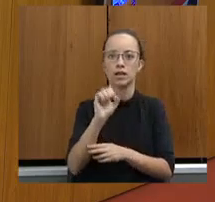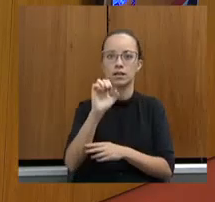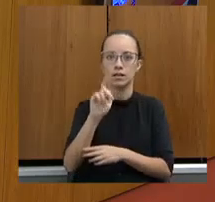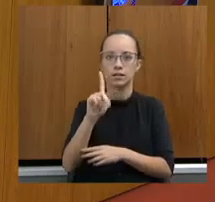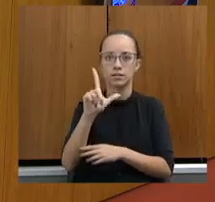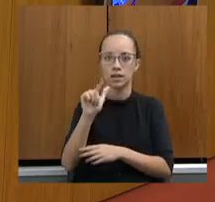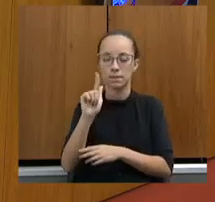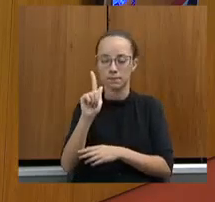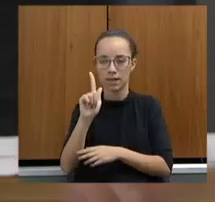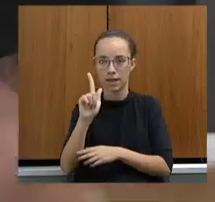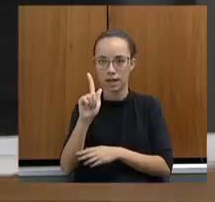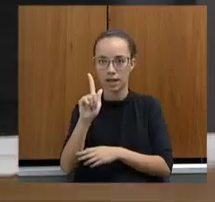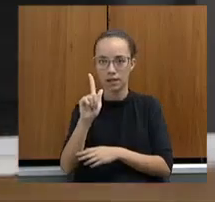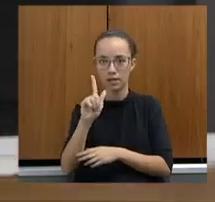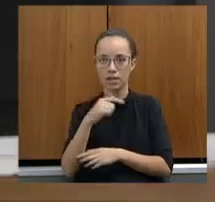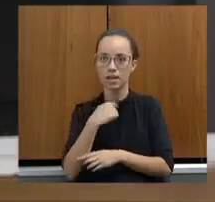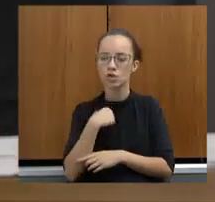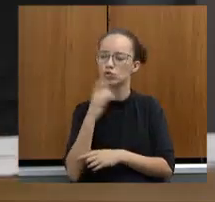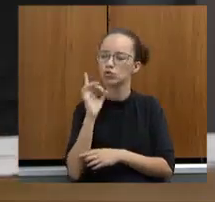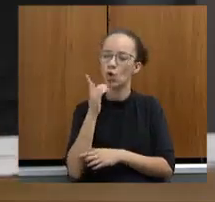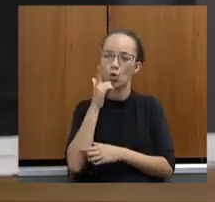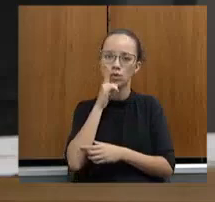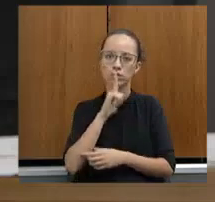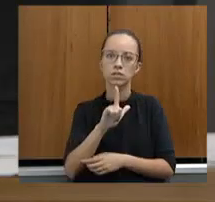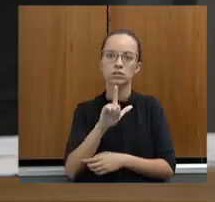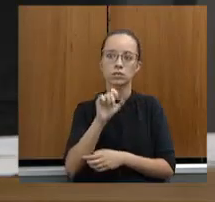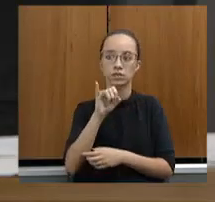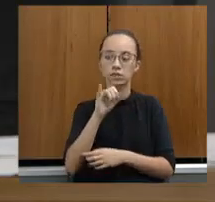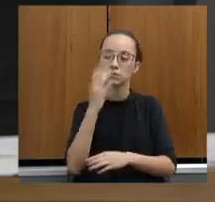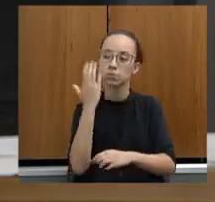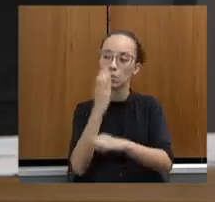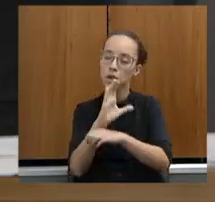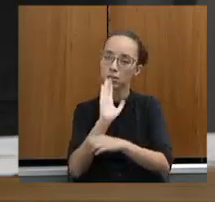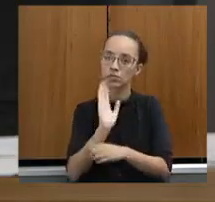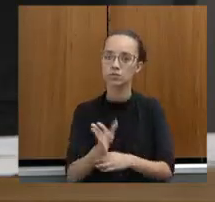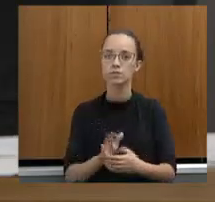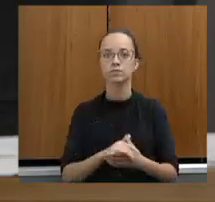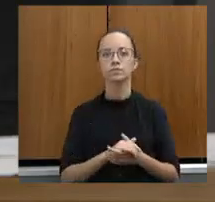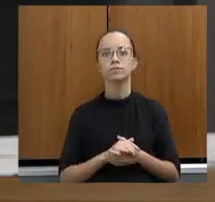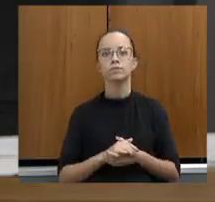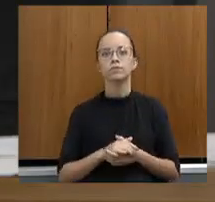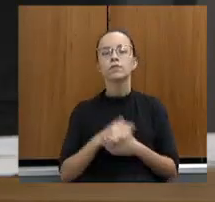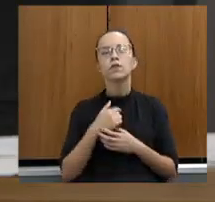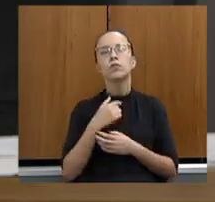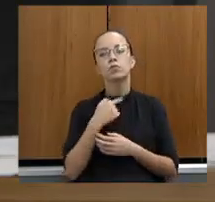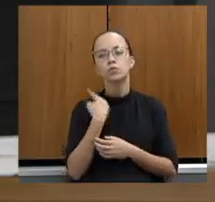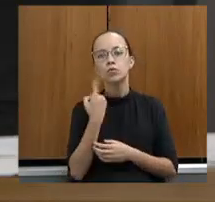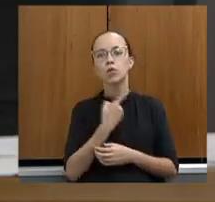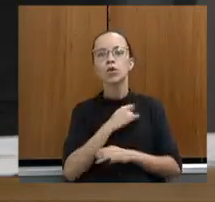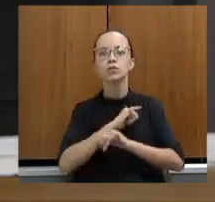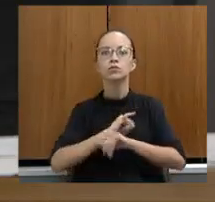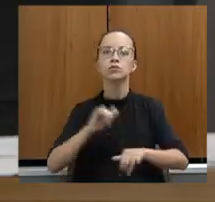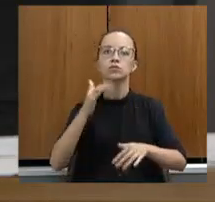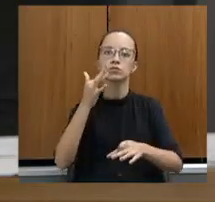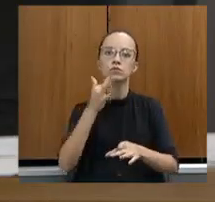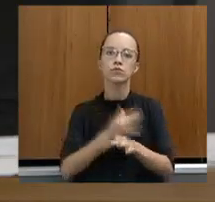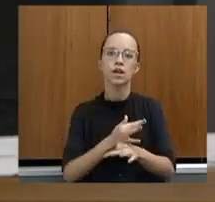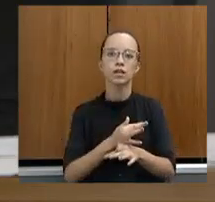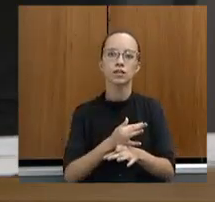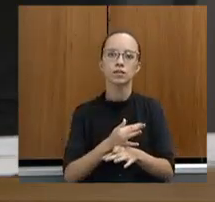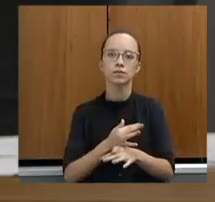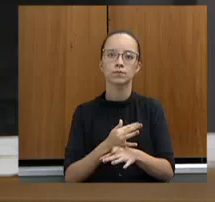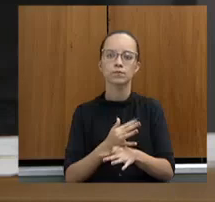fase final de pagamento Eu só consigo fazer aquilo que já publicado Então o que acontece inclusive quando a gente anunciou as férias Premium o volume